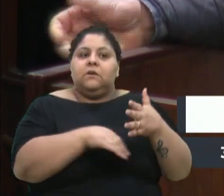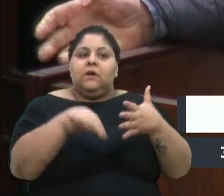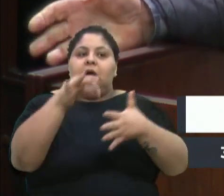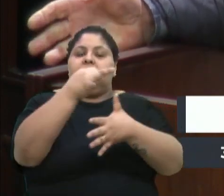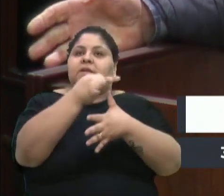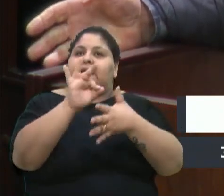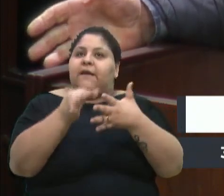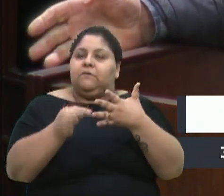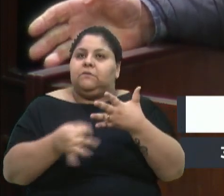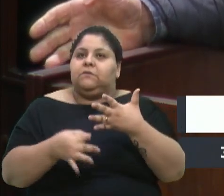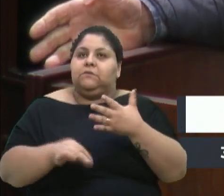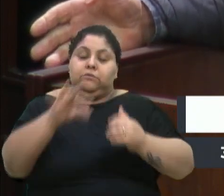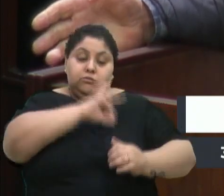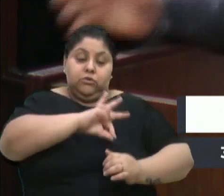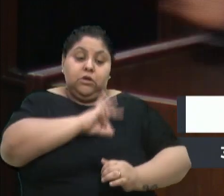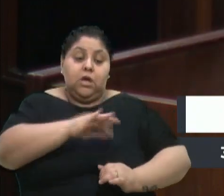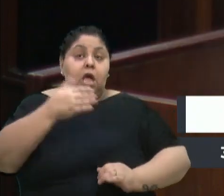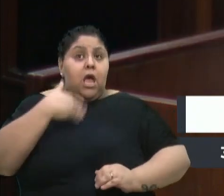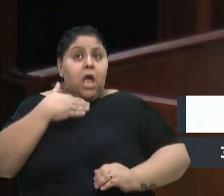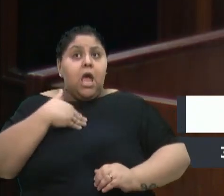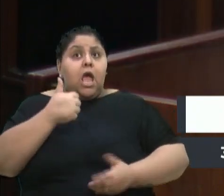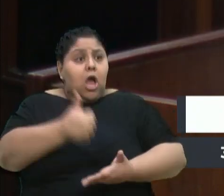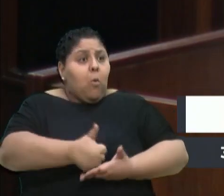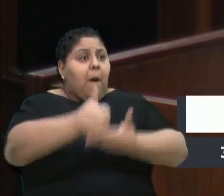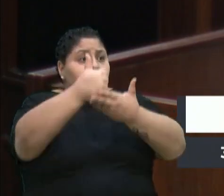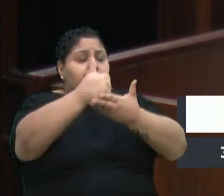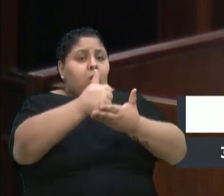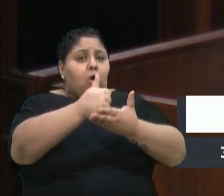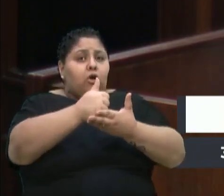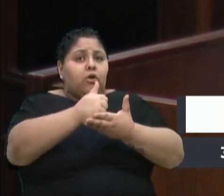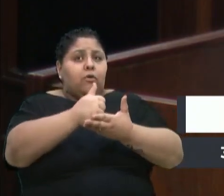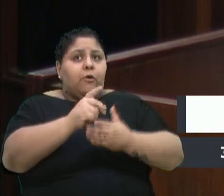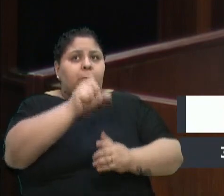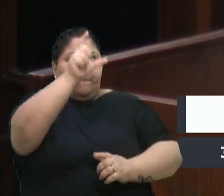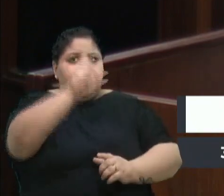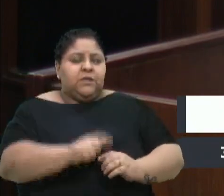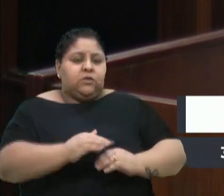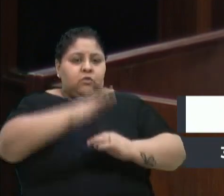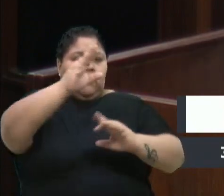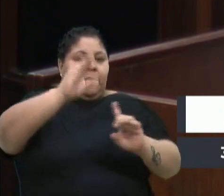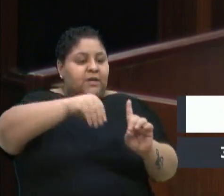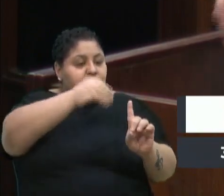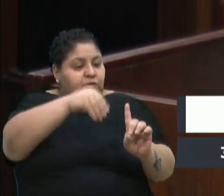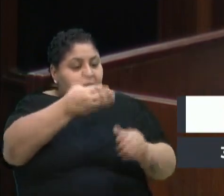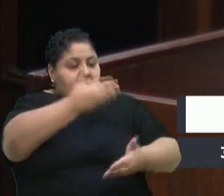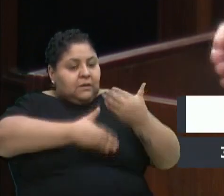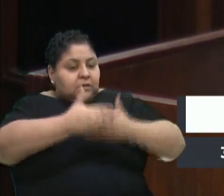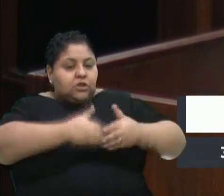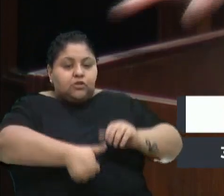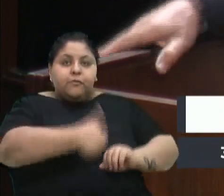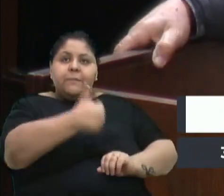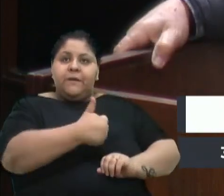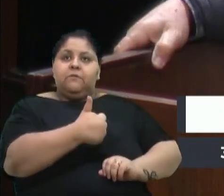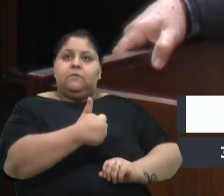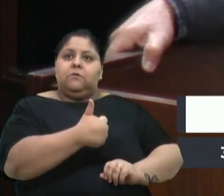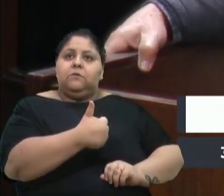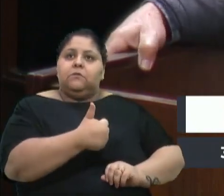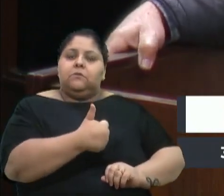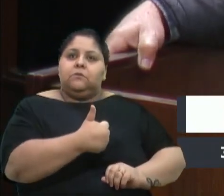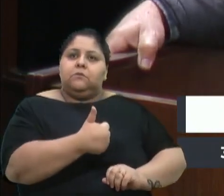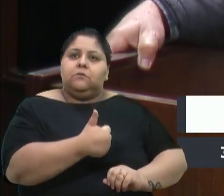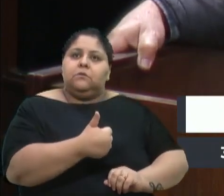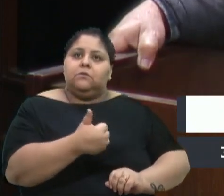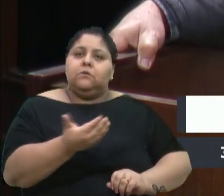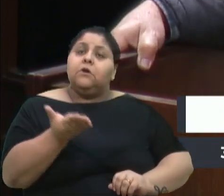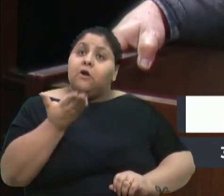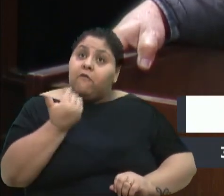seja atendido. Mas não, nesse quesito é os agricultores que querem produzir alimentos para ir na mesa.